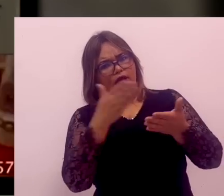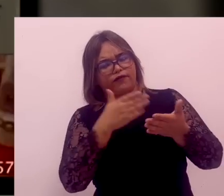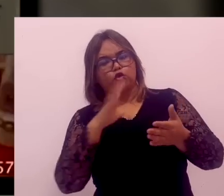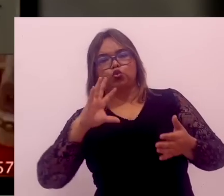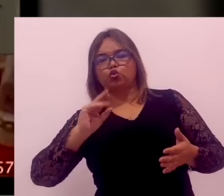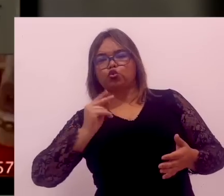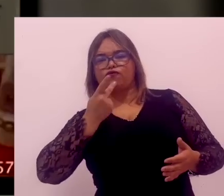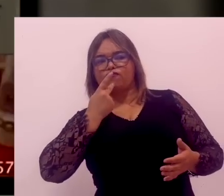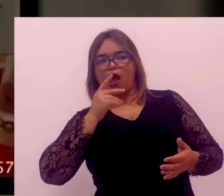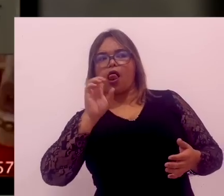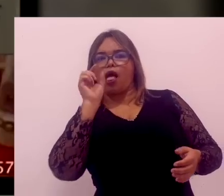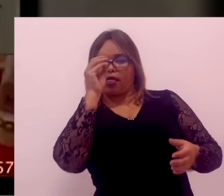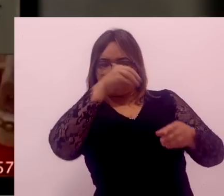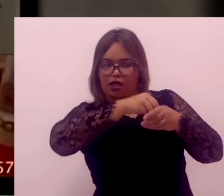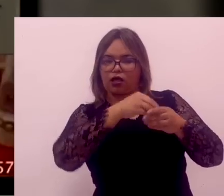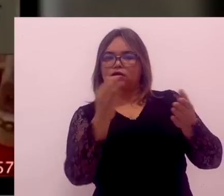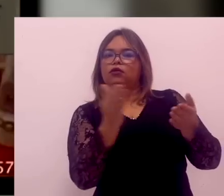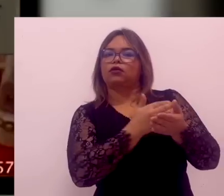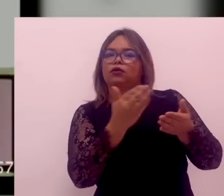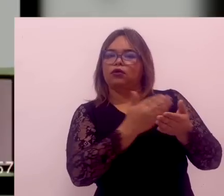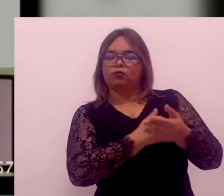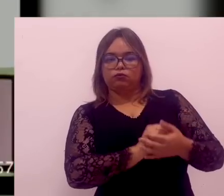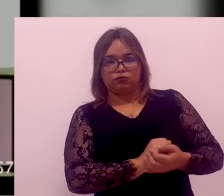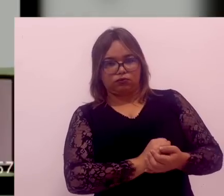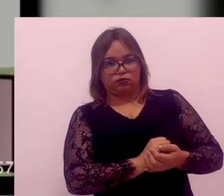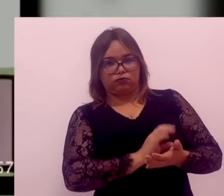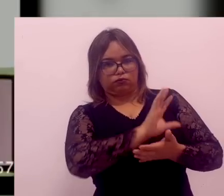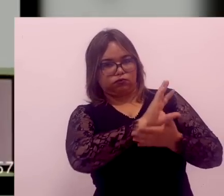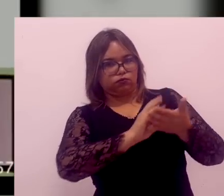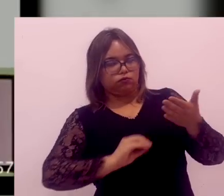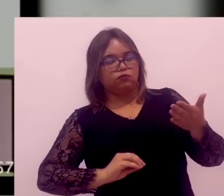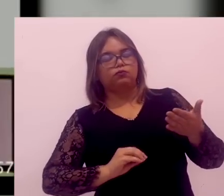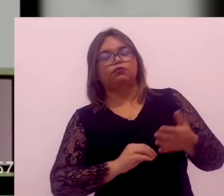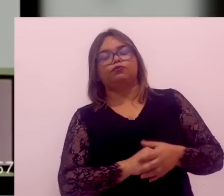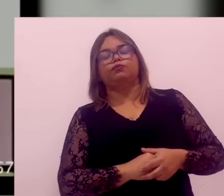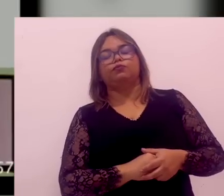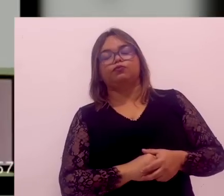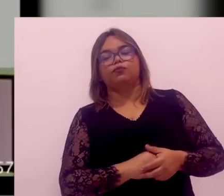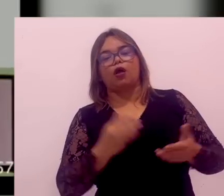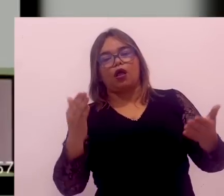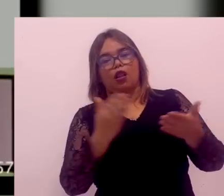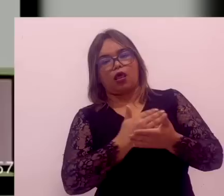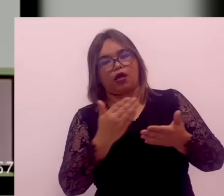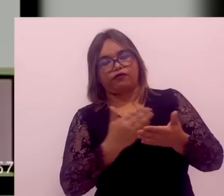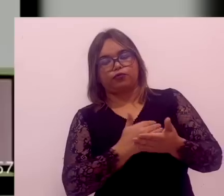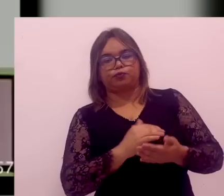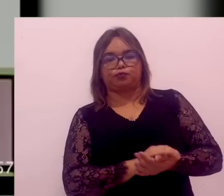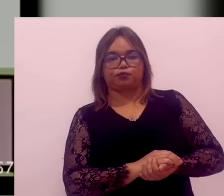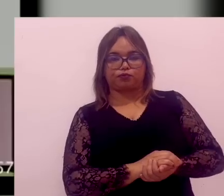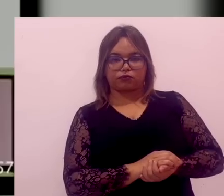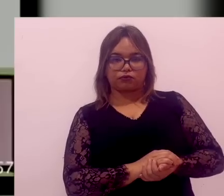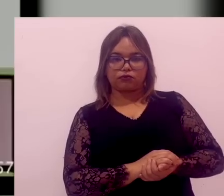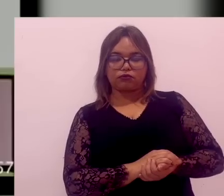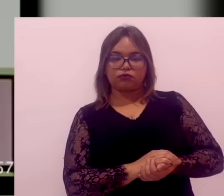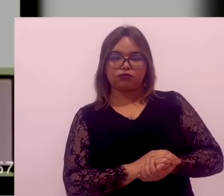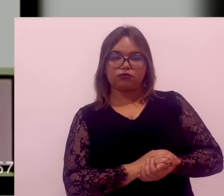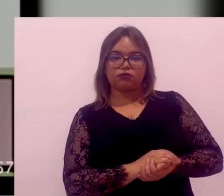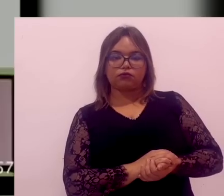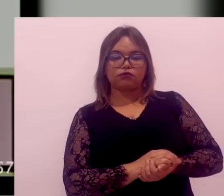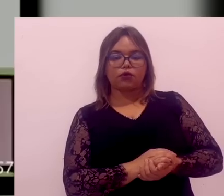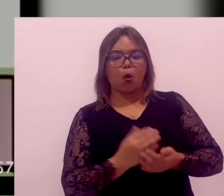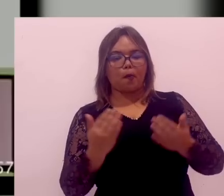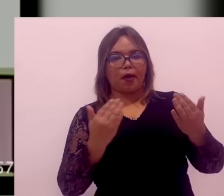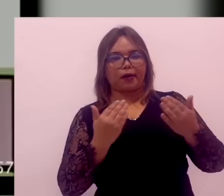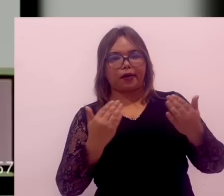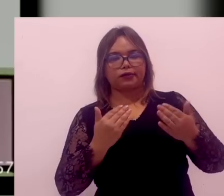simbolizam o domínio do homem sobre si mesmo. Nós somos deuses. Nós não precisamos de ninguém que nos ensine o que fazer. A história